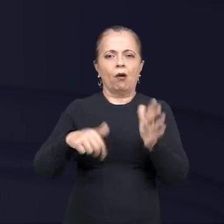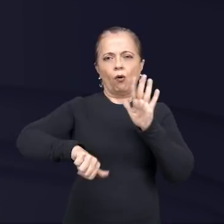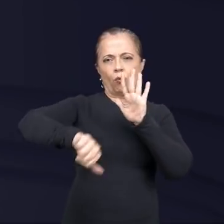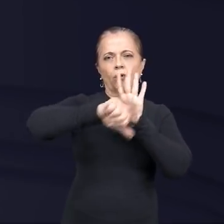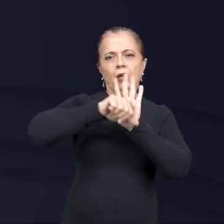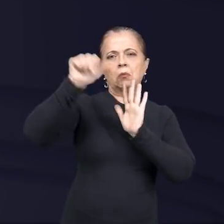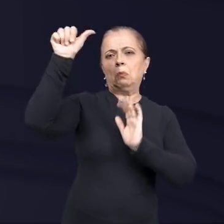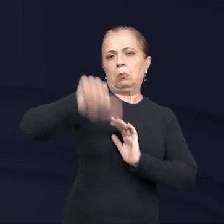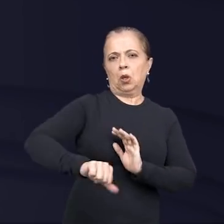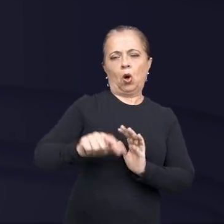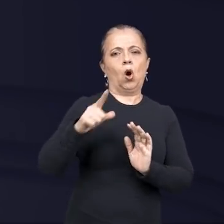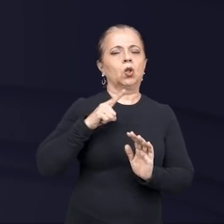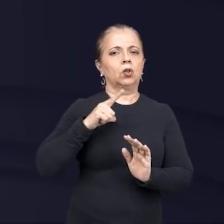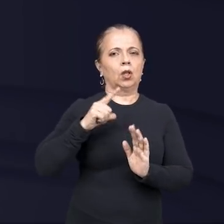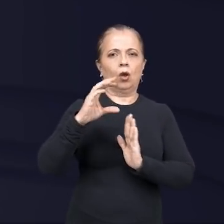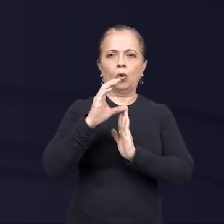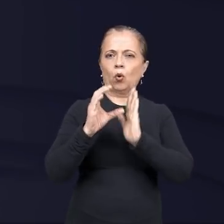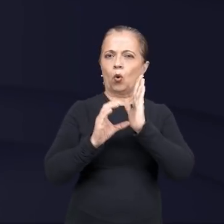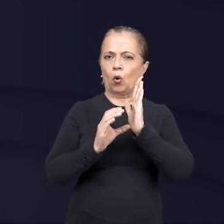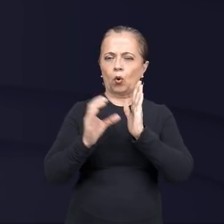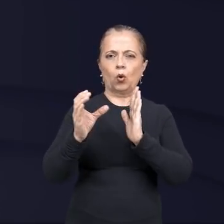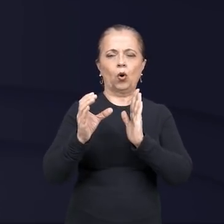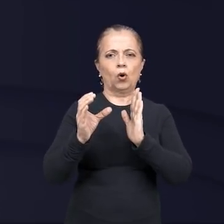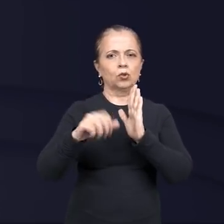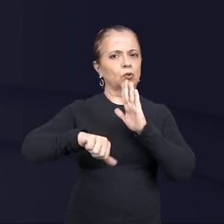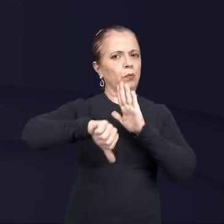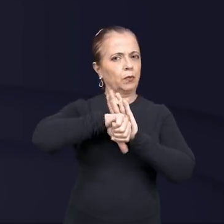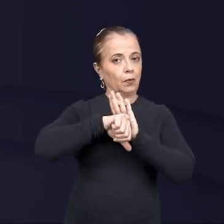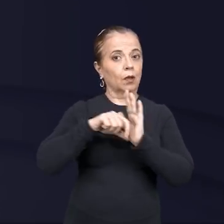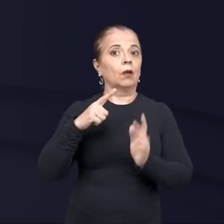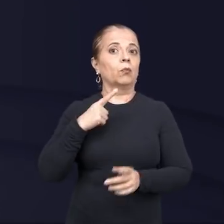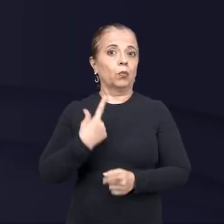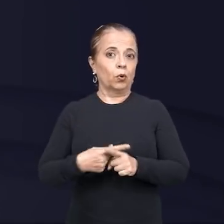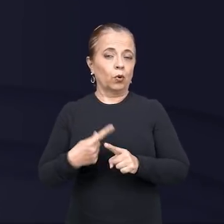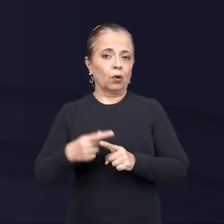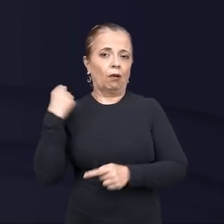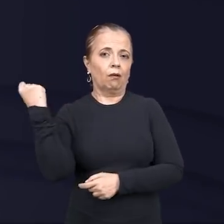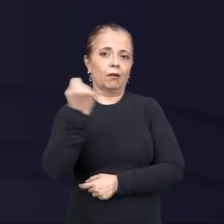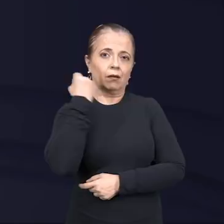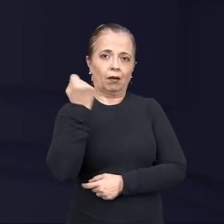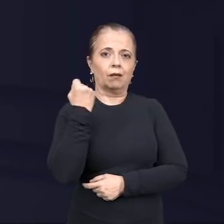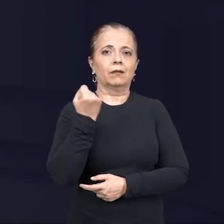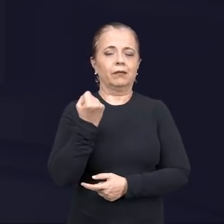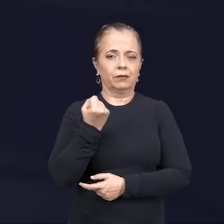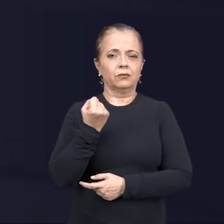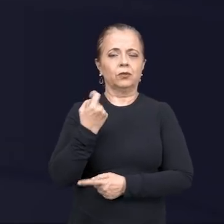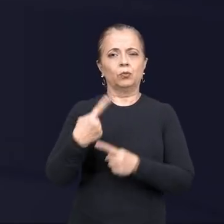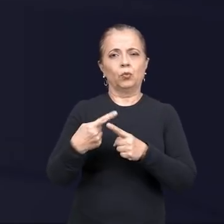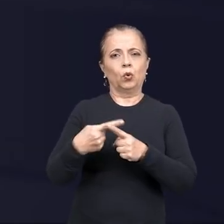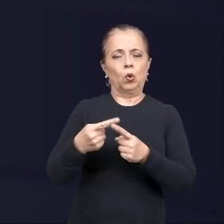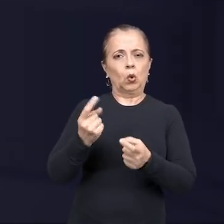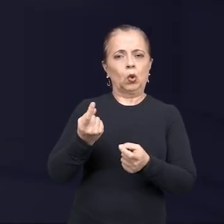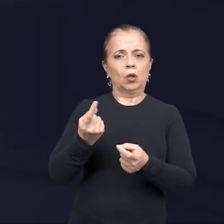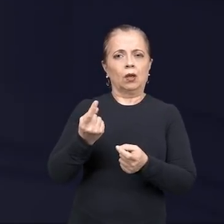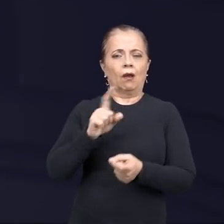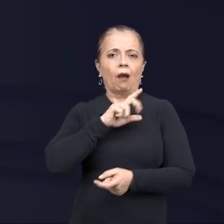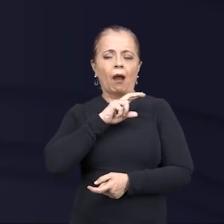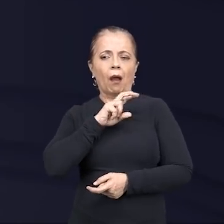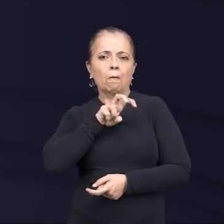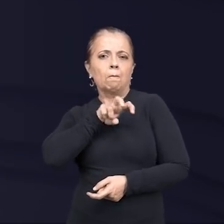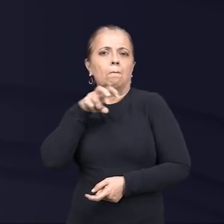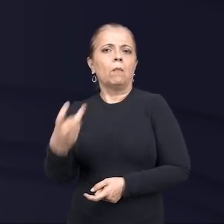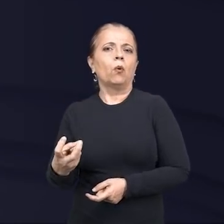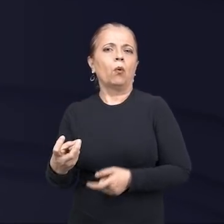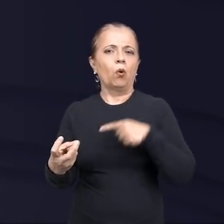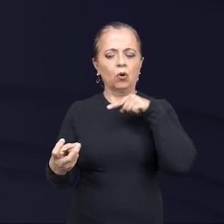mais sensível do Código Penal, porque tirar a vida de alguém é sempre algo muito grave, muito sensível, mas a